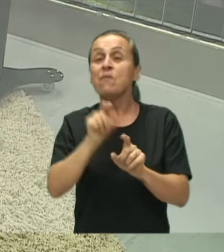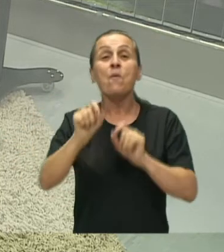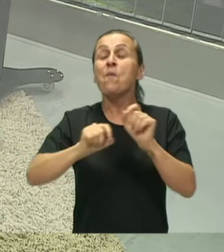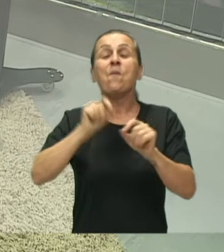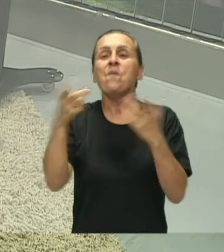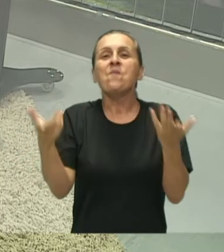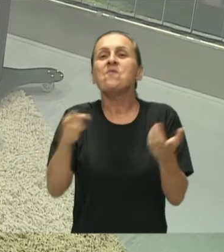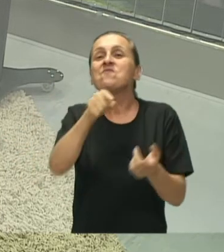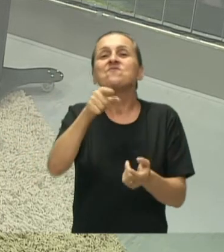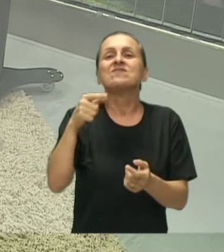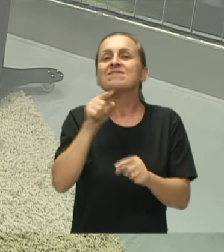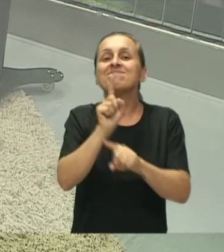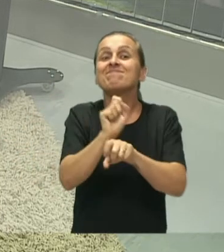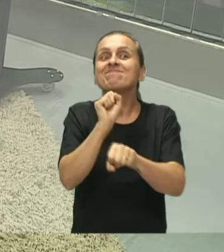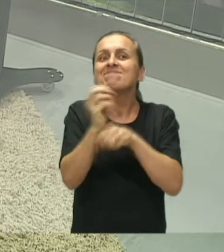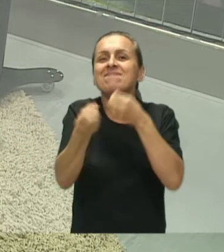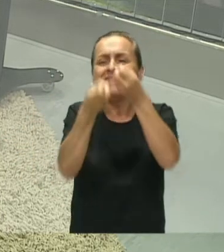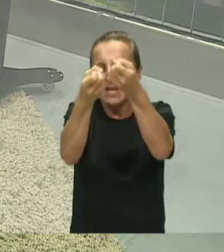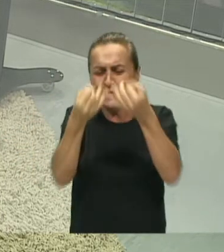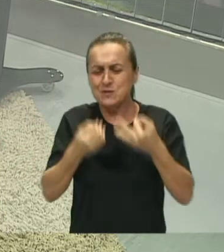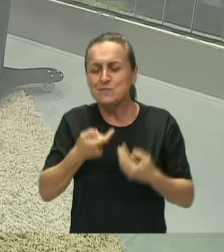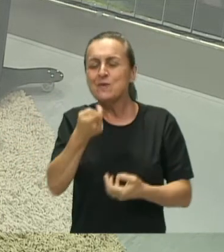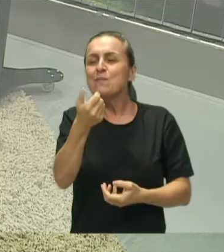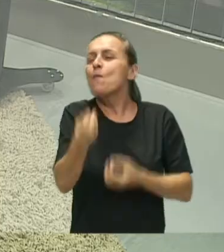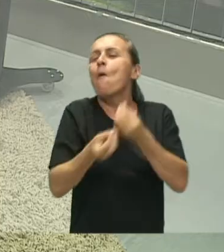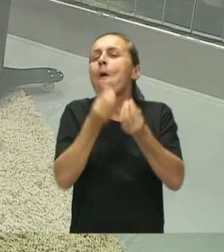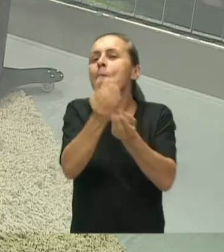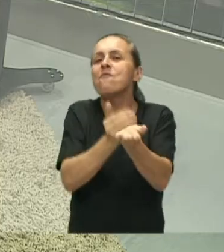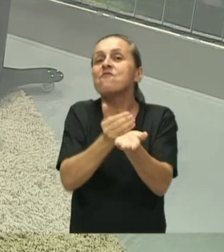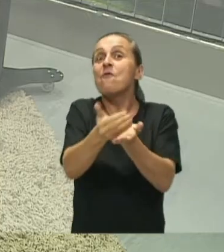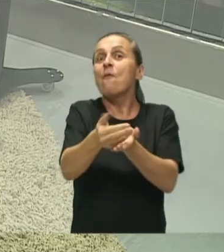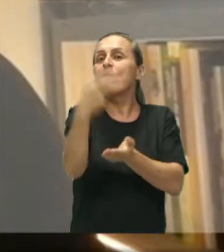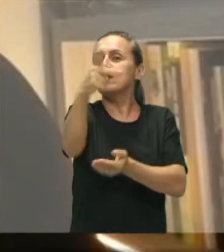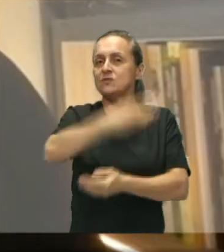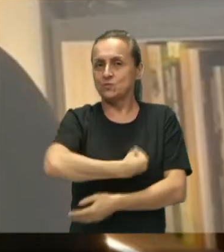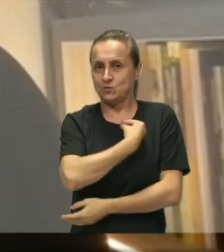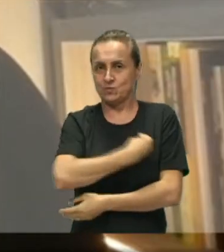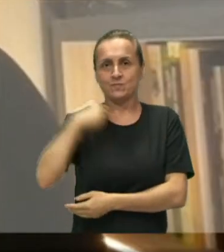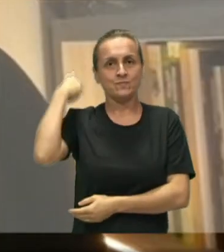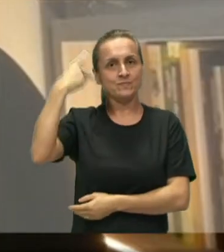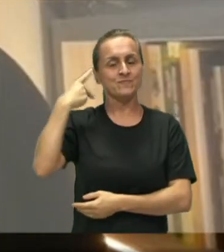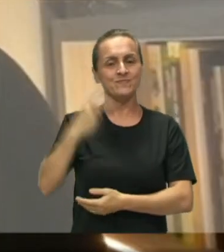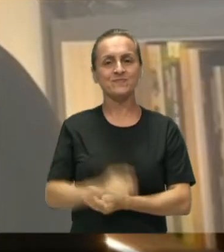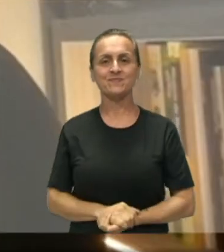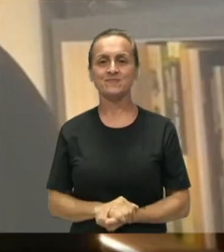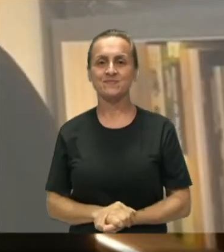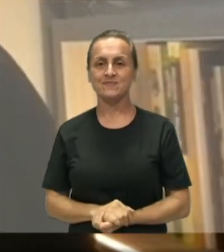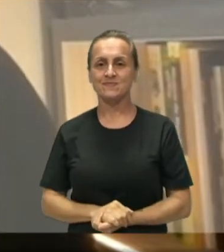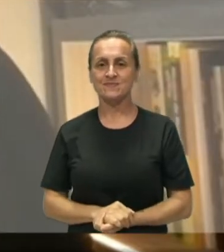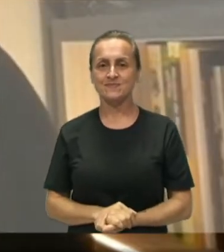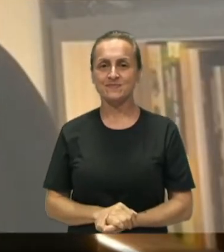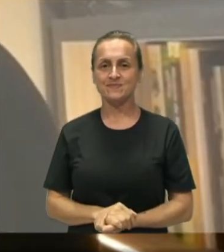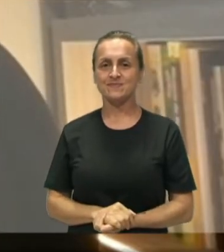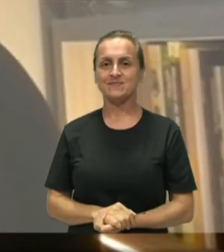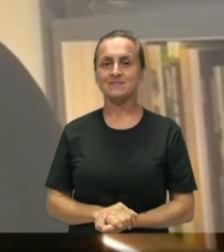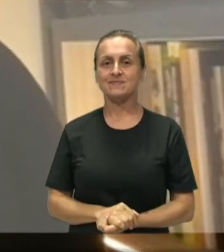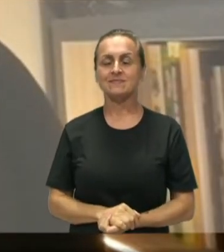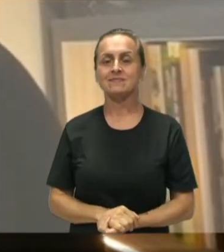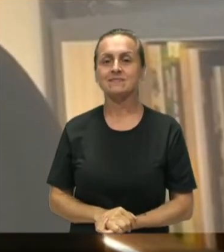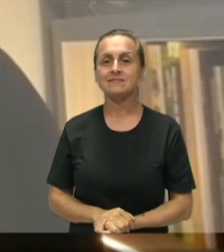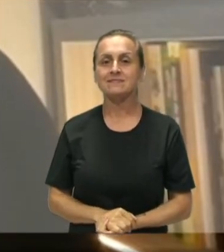disso explica para gente um pouquinho como é que foi esse teu início da trajetória Mas você sabe que